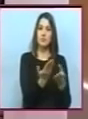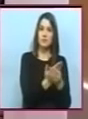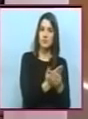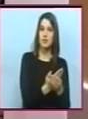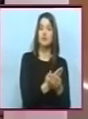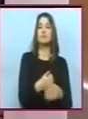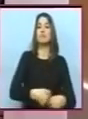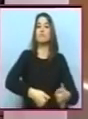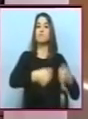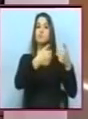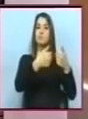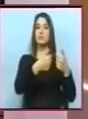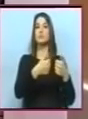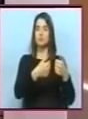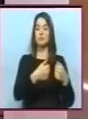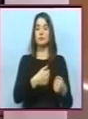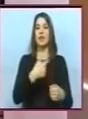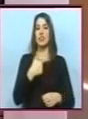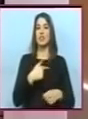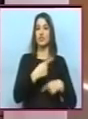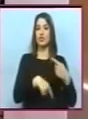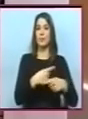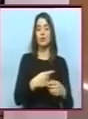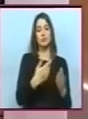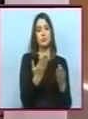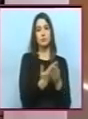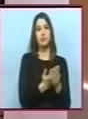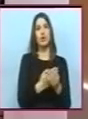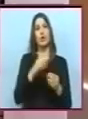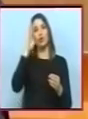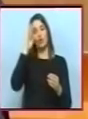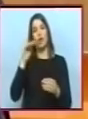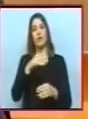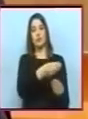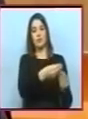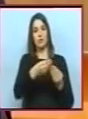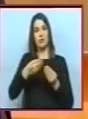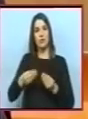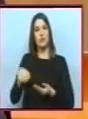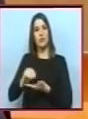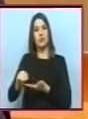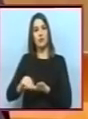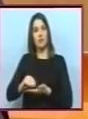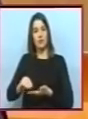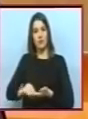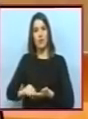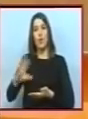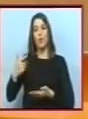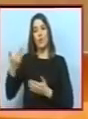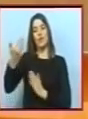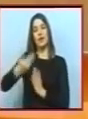central de testamentos, digamos-lhe assim, e instruir a própria escritura de habilitação de herdeiros com uma certidão, no sentido